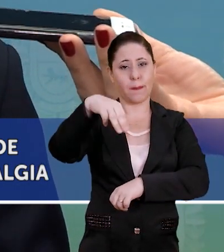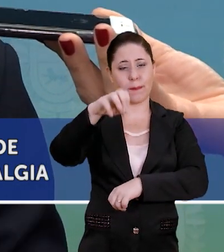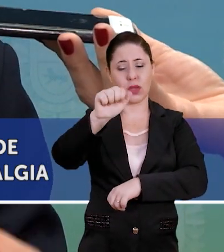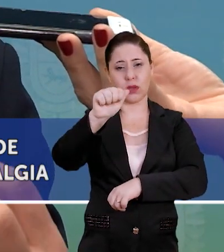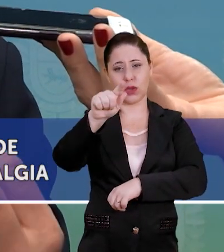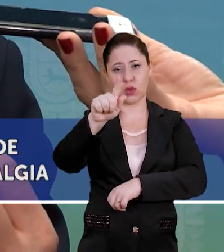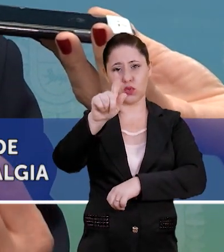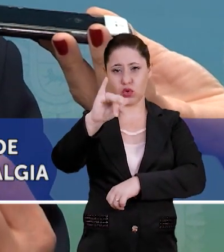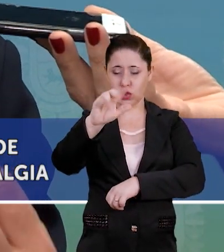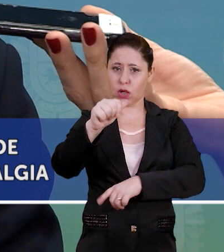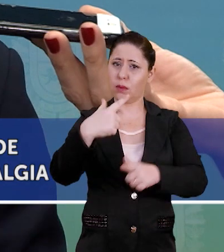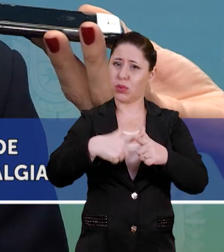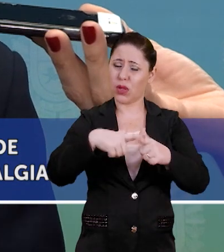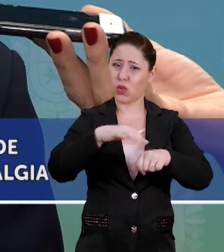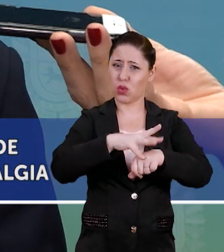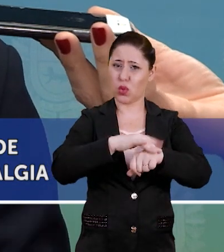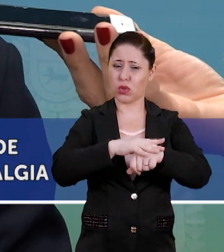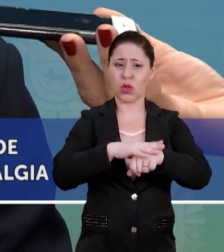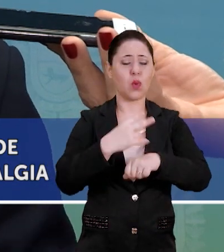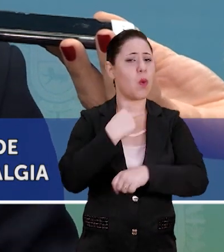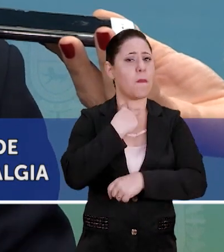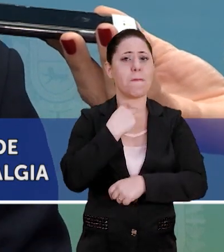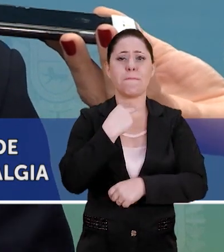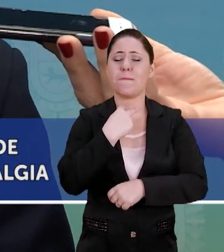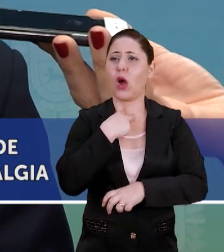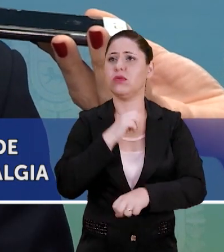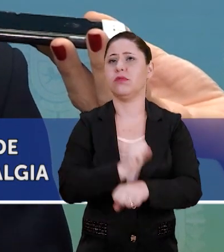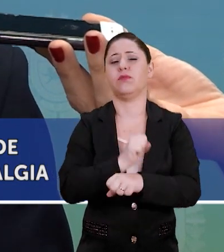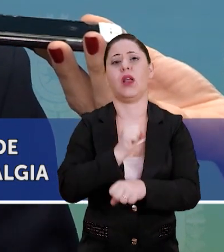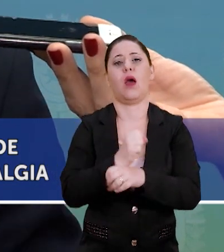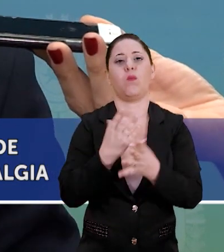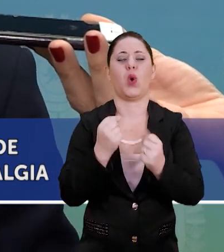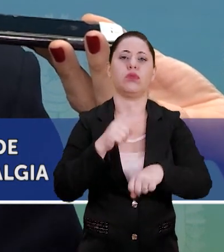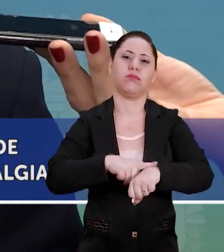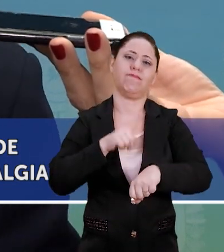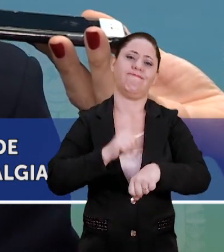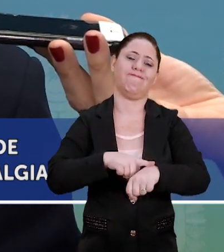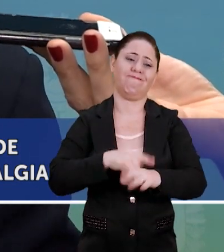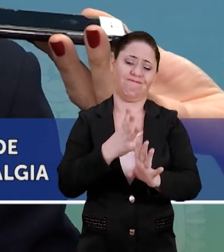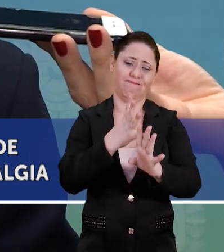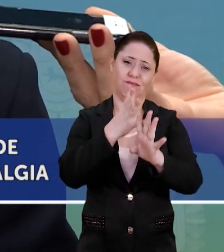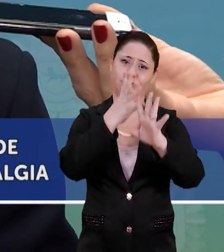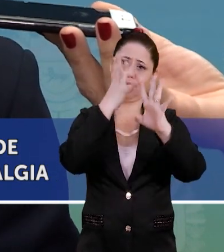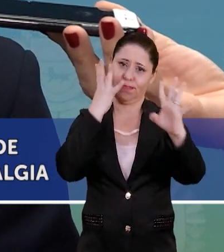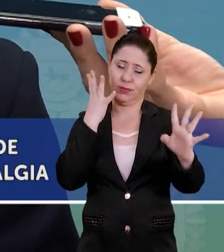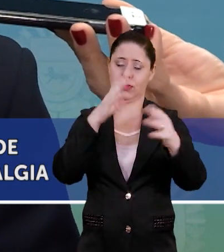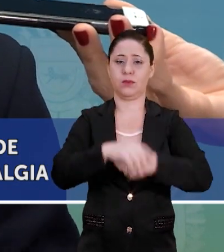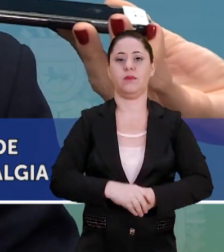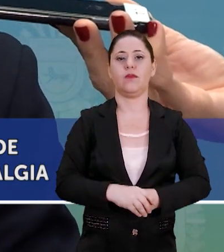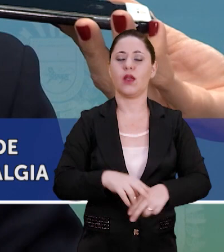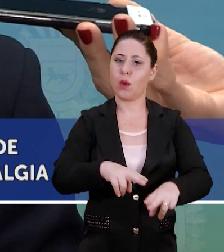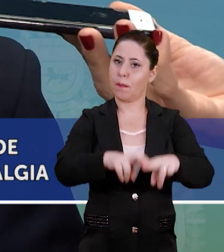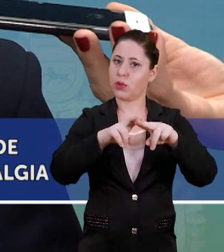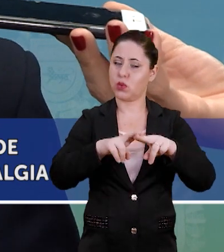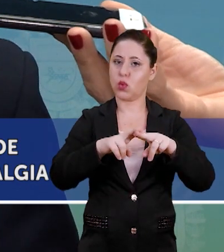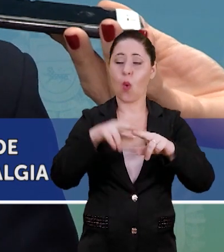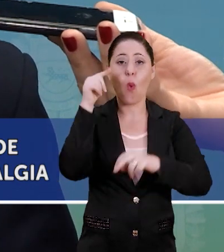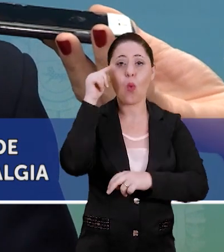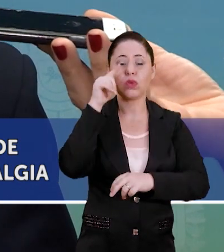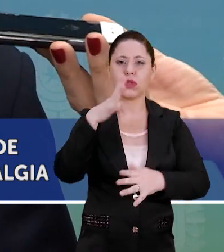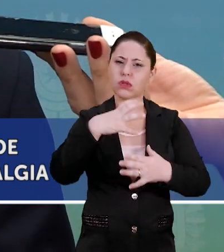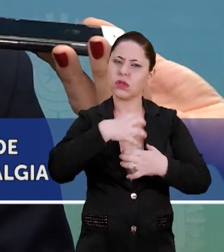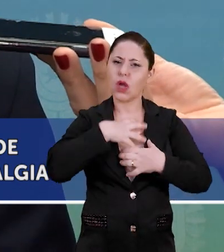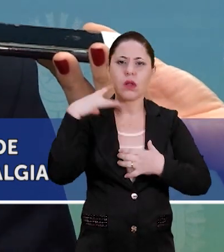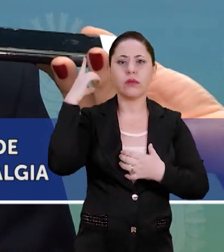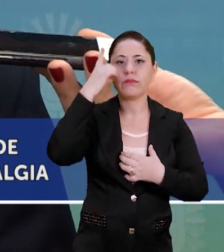porque em função da enfermidade são pessoas que não podem aguardar muito tempo em pé numa fila, né? Então nós